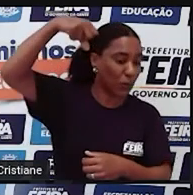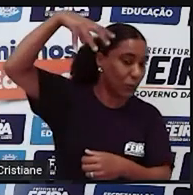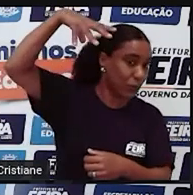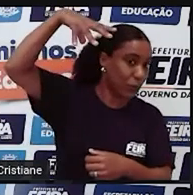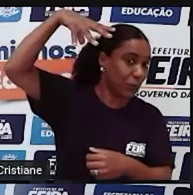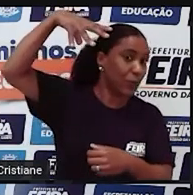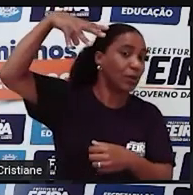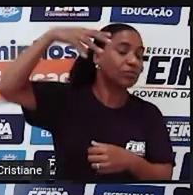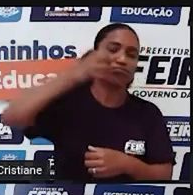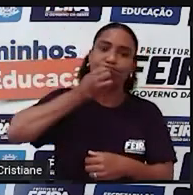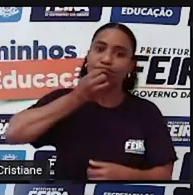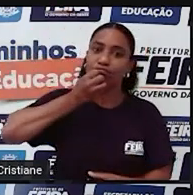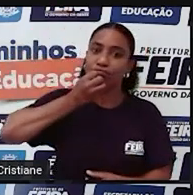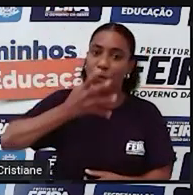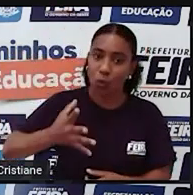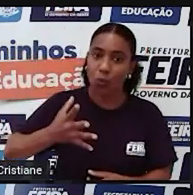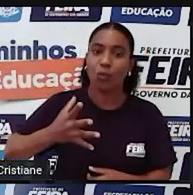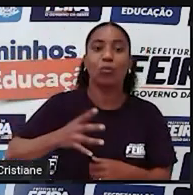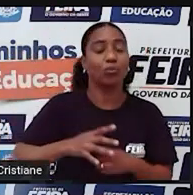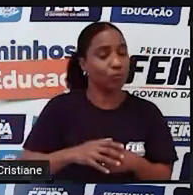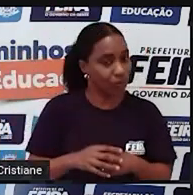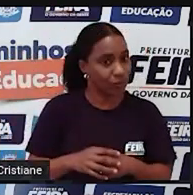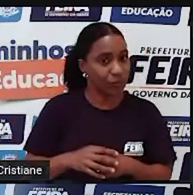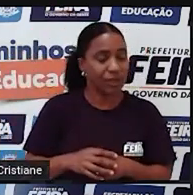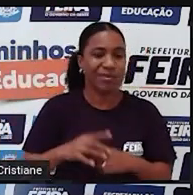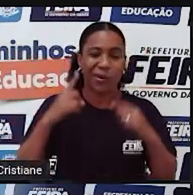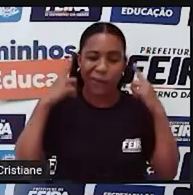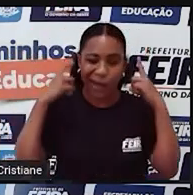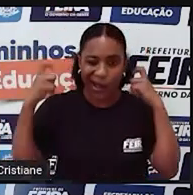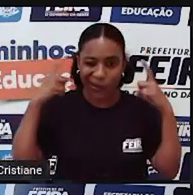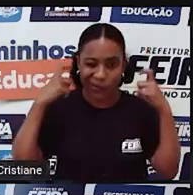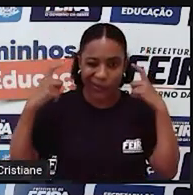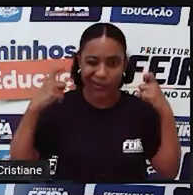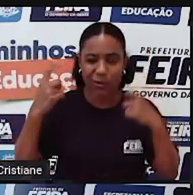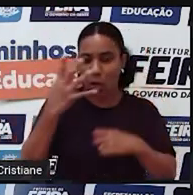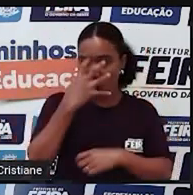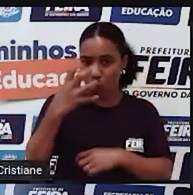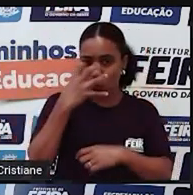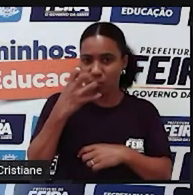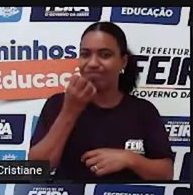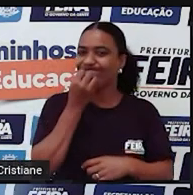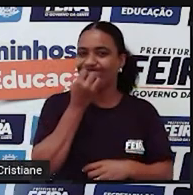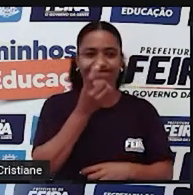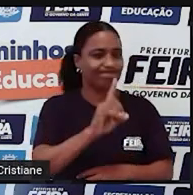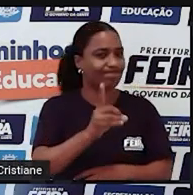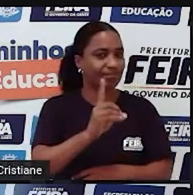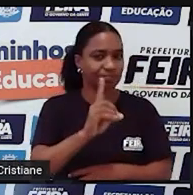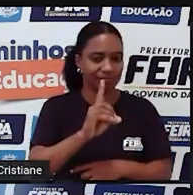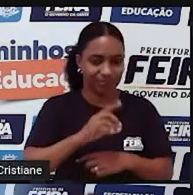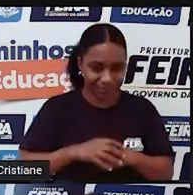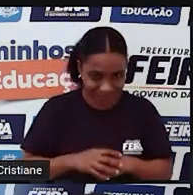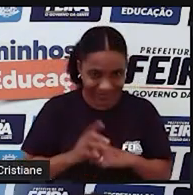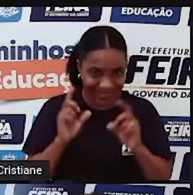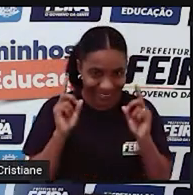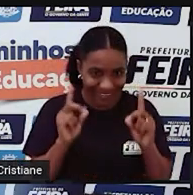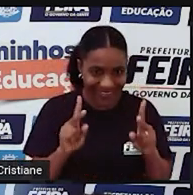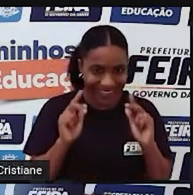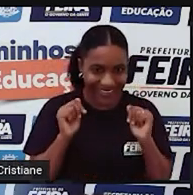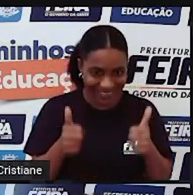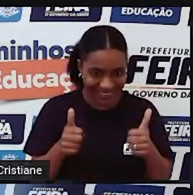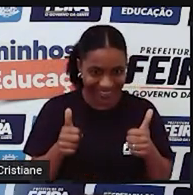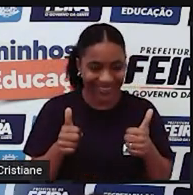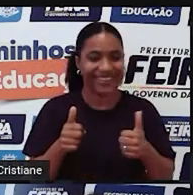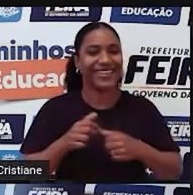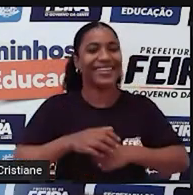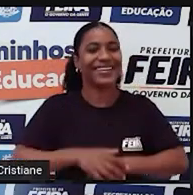também façam no lugar que não tem barulho, ok? E a gente fica esperando